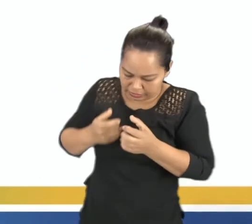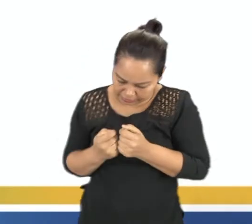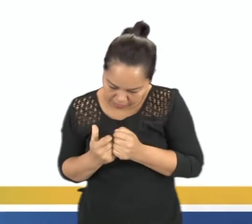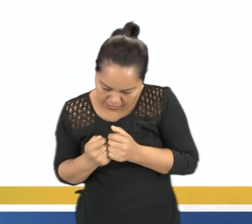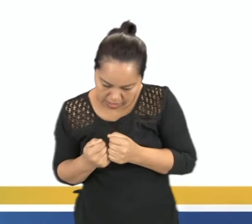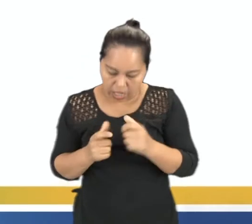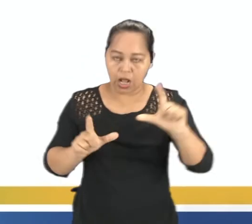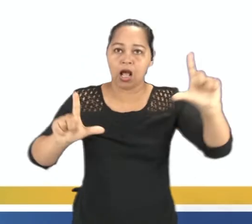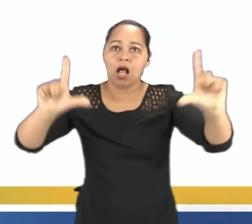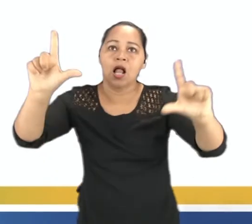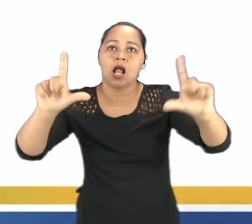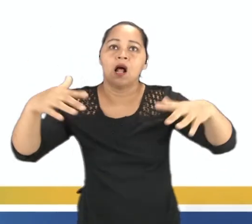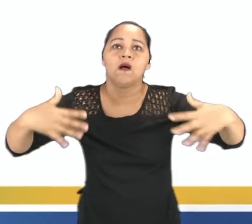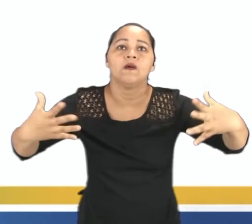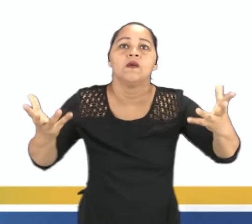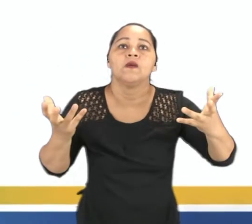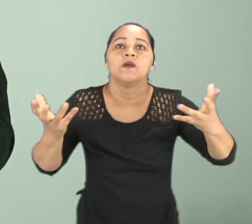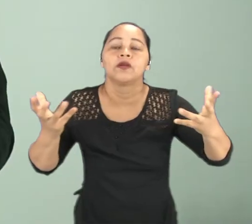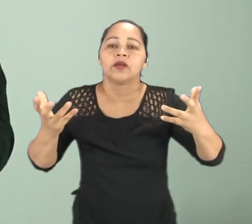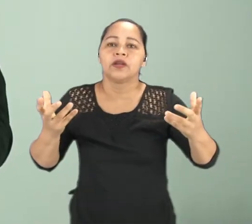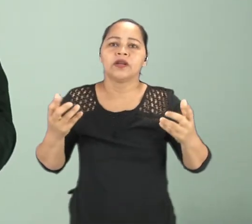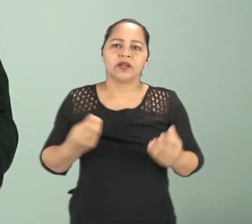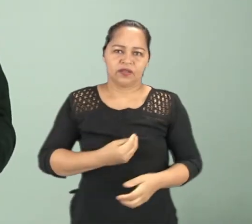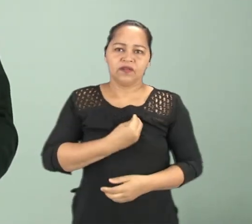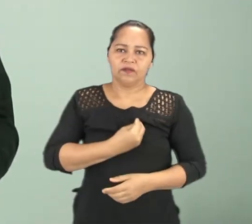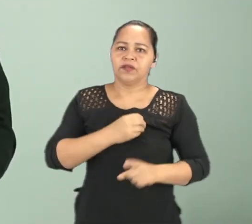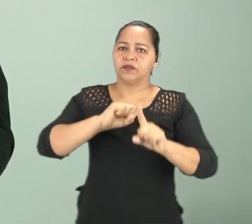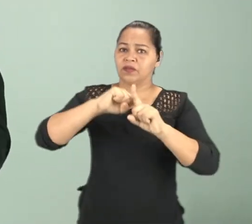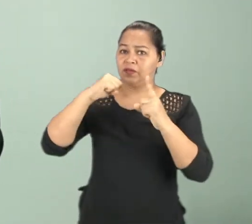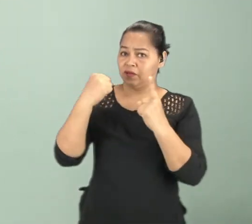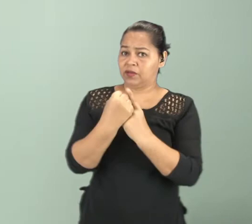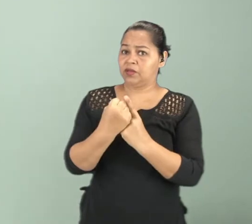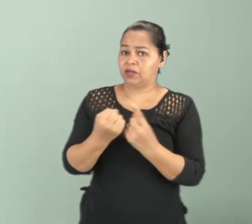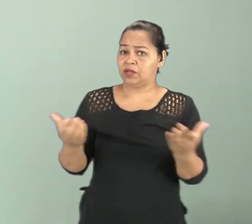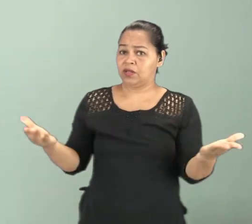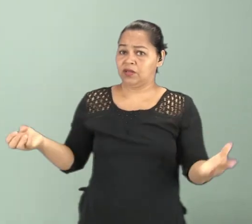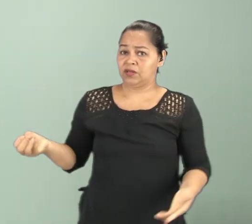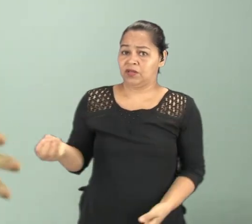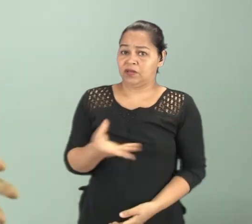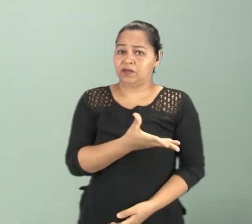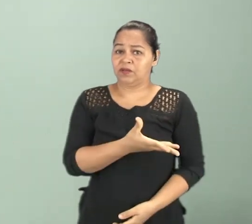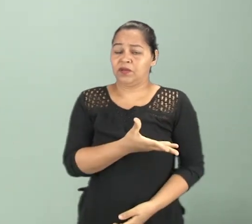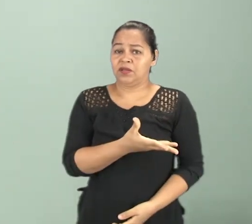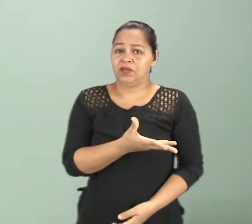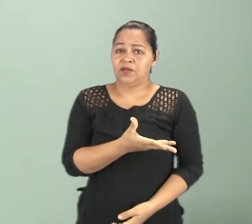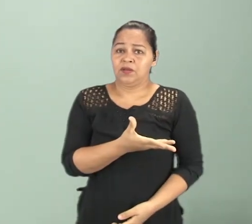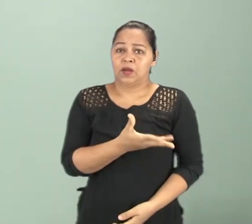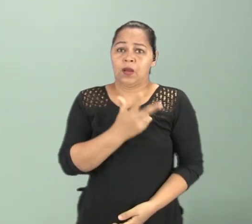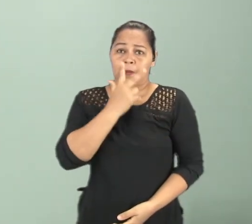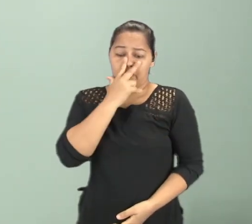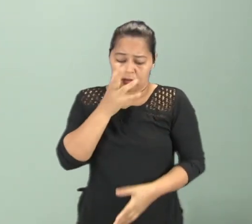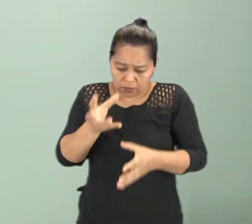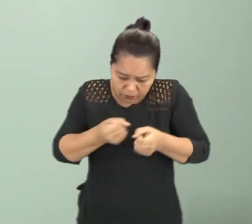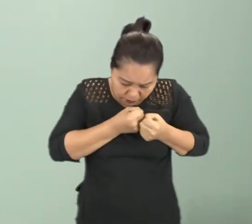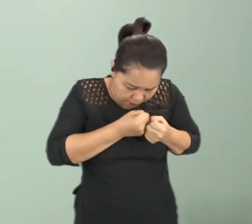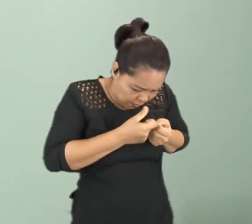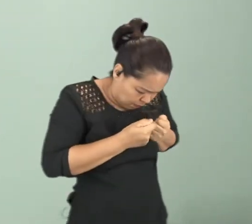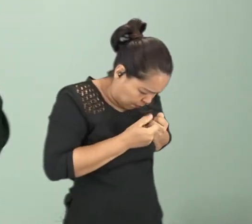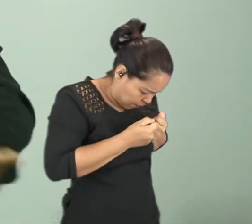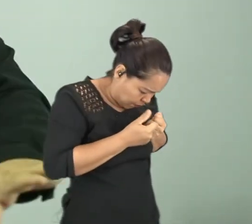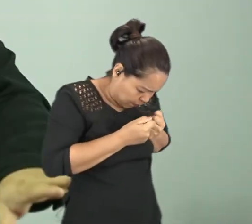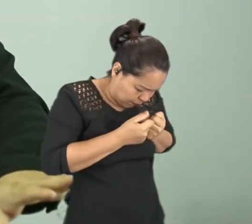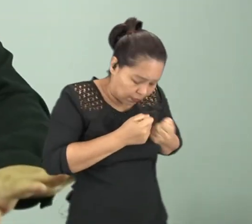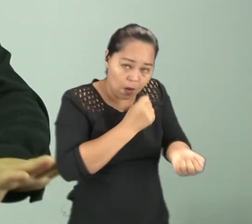Então, a gente vive numa sociedade, na sociedade atual, cada vez mais pregado no celular, né?